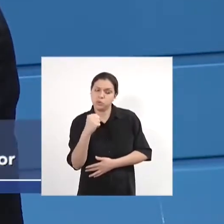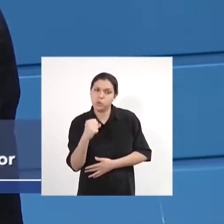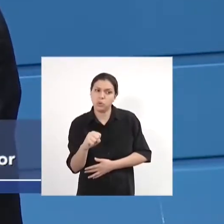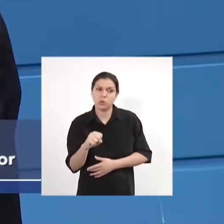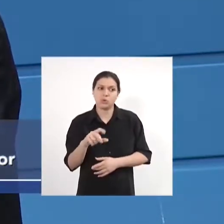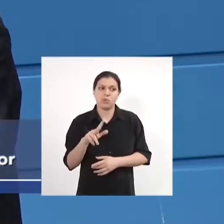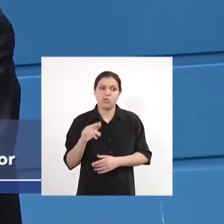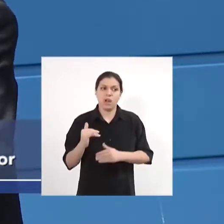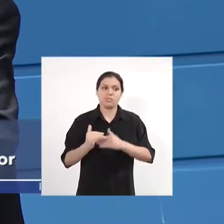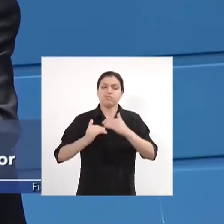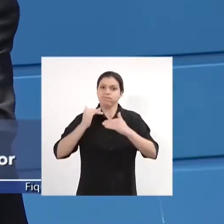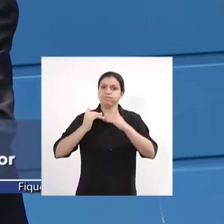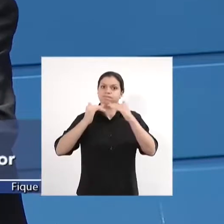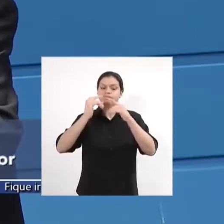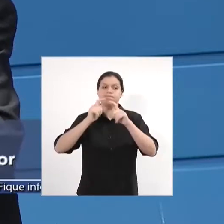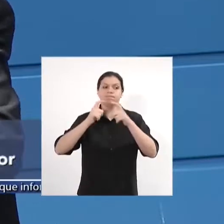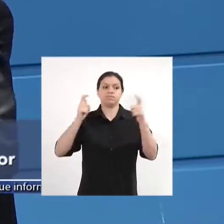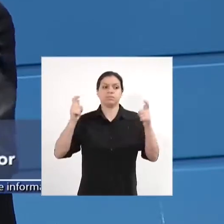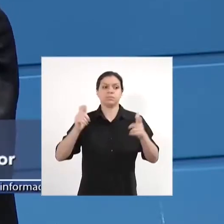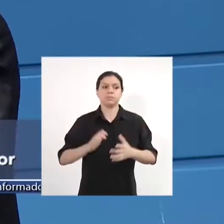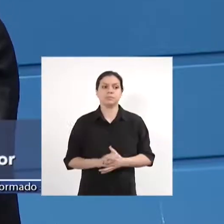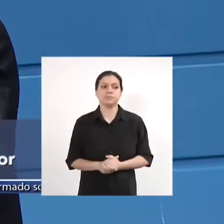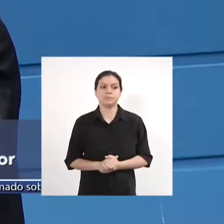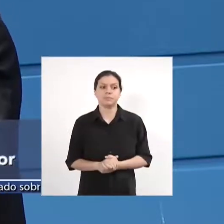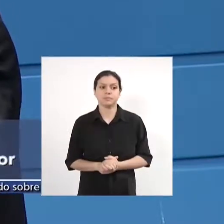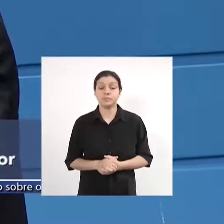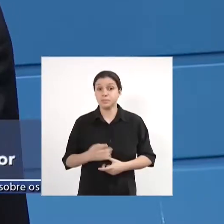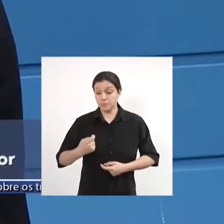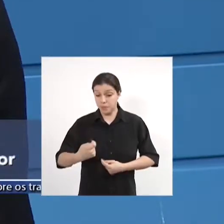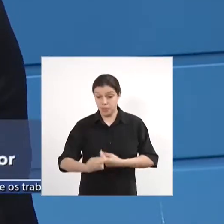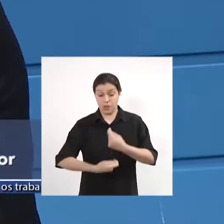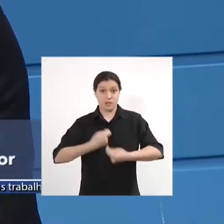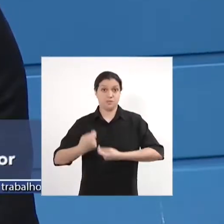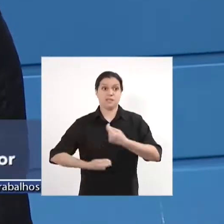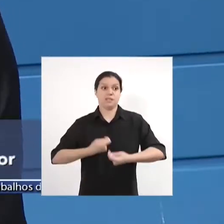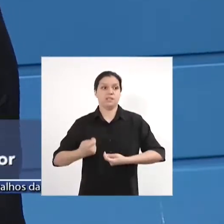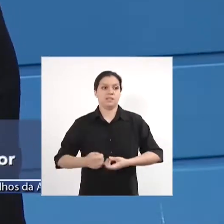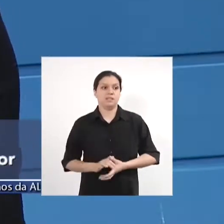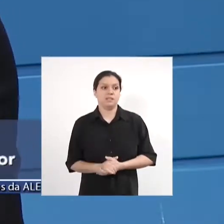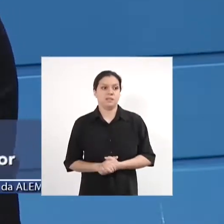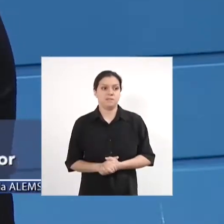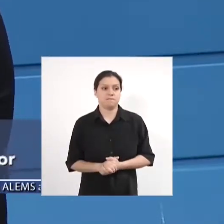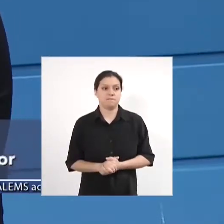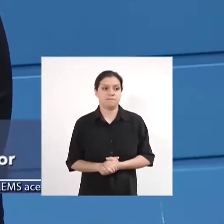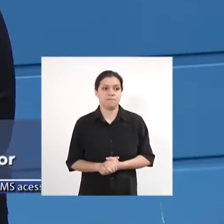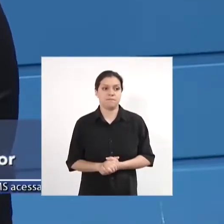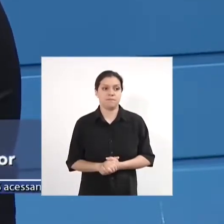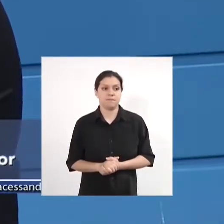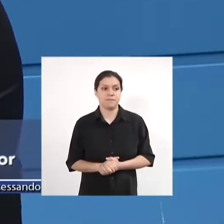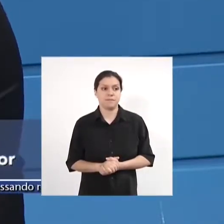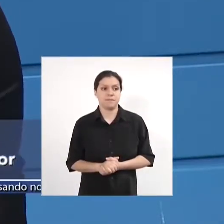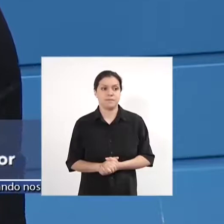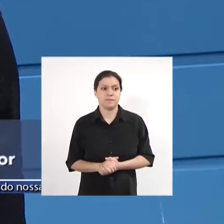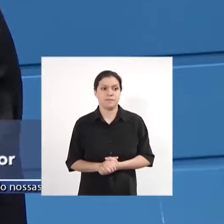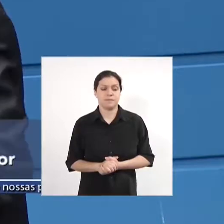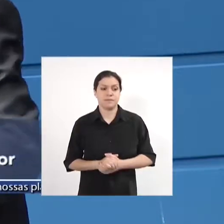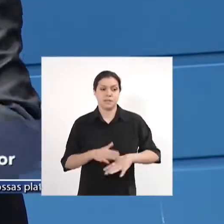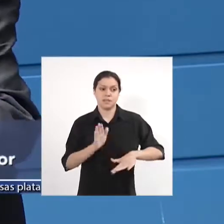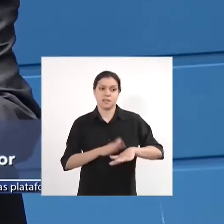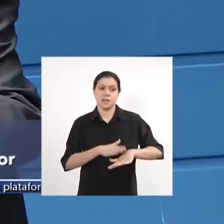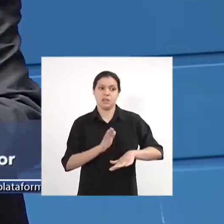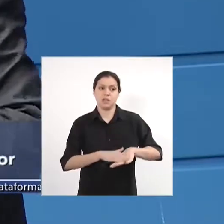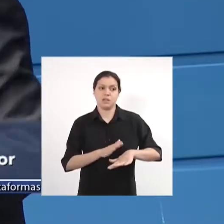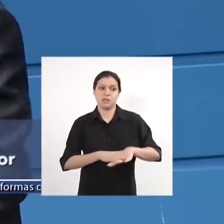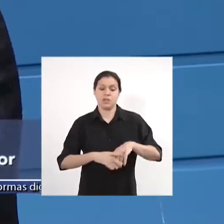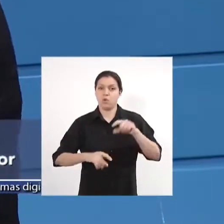não pode pegar uma coisa que você administra e dar para ela uma autonomia dentro do que arrecada, você tem que dar o